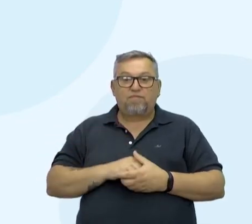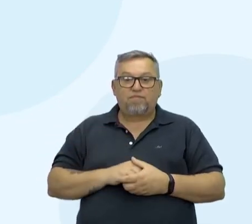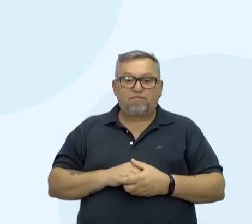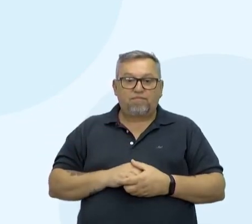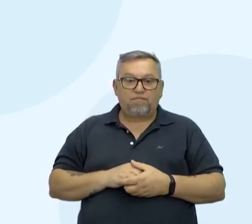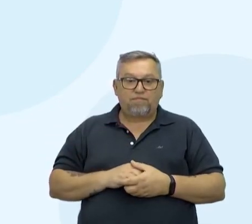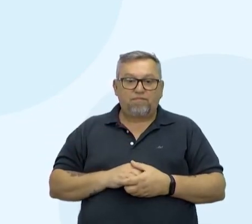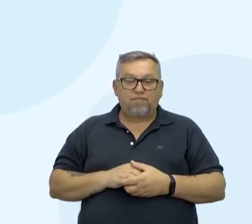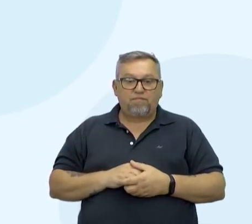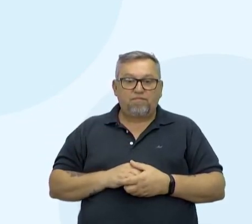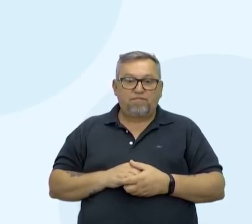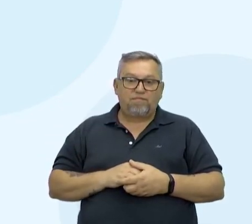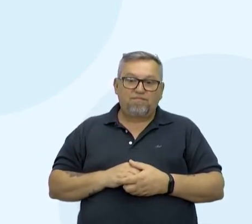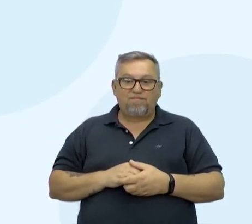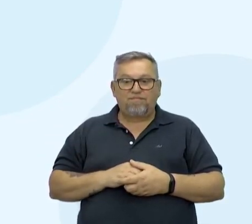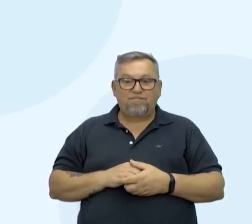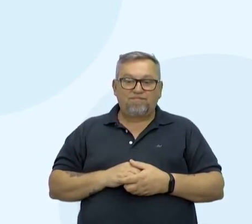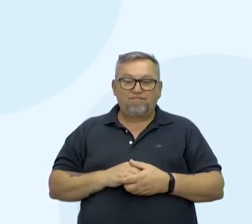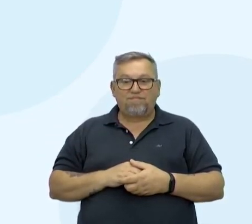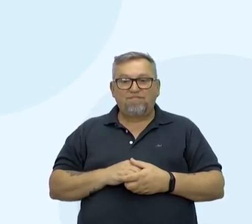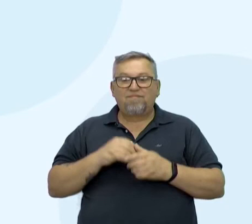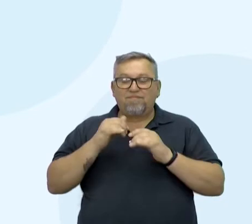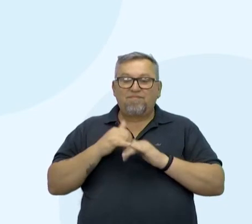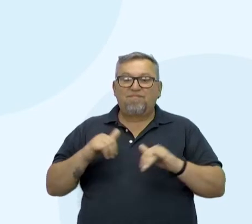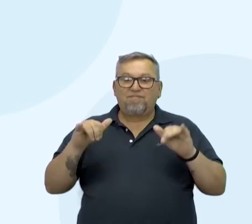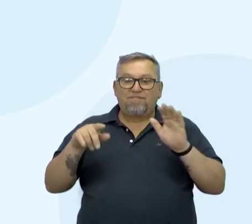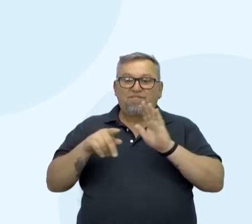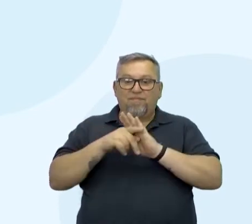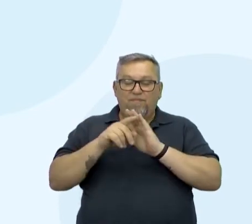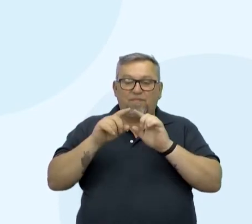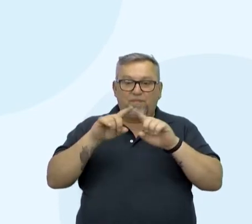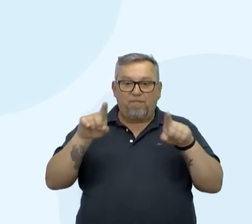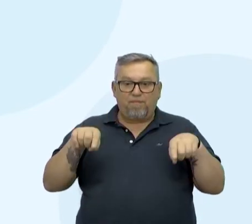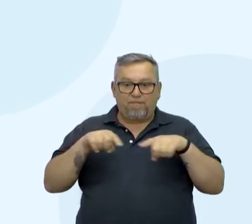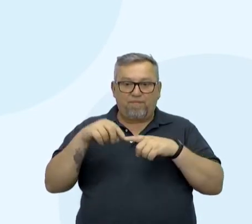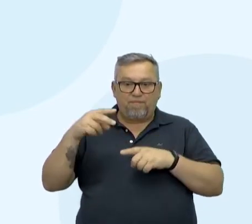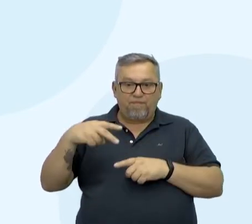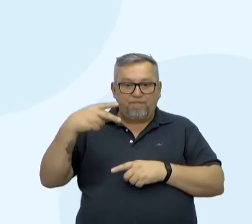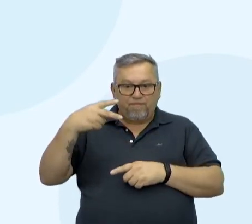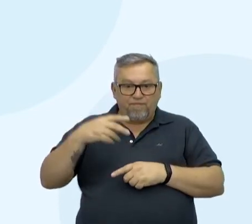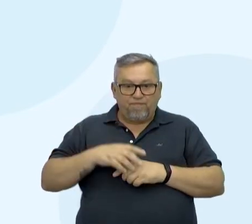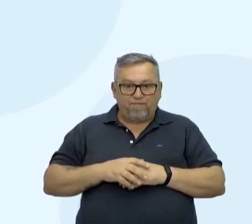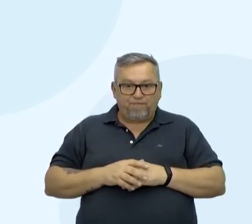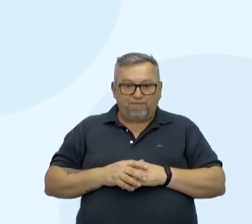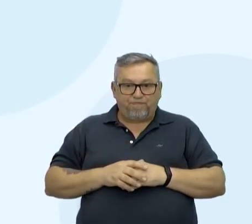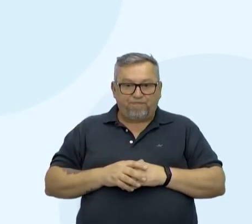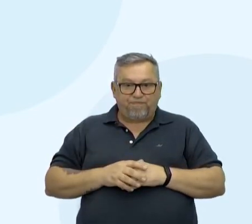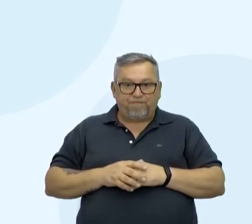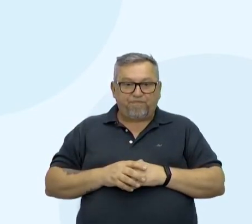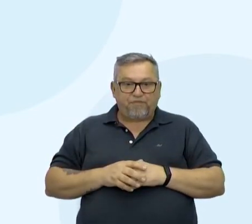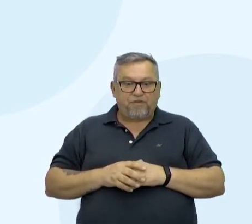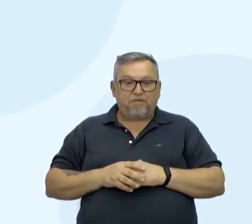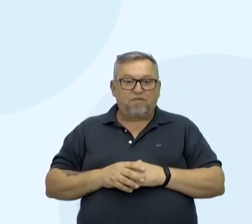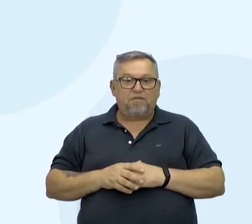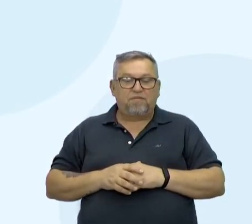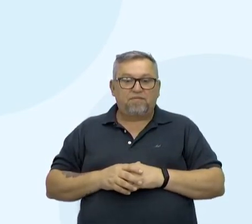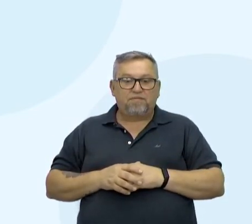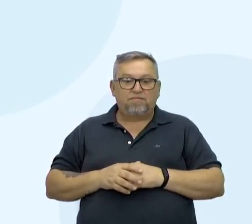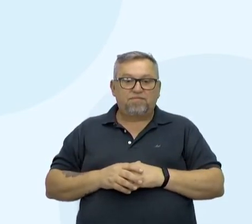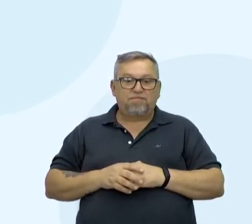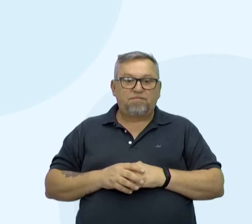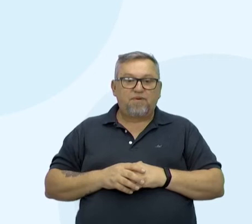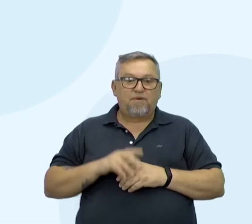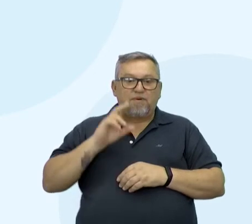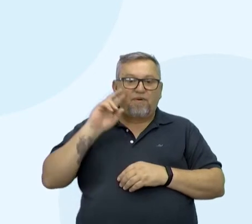quadrado. Essa aí é a intensidade em watt por metro quadrado. E para descobrir o momento, tá aí, ó. A variação do momento